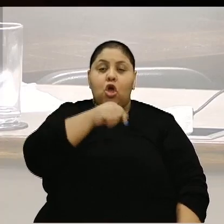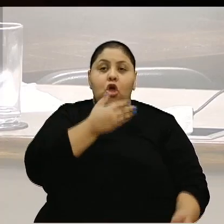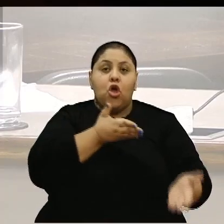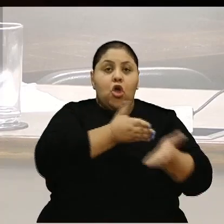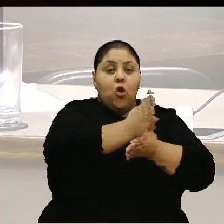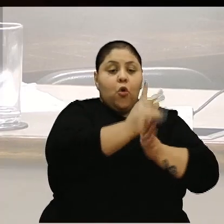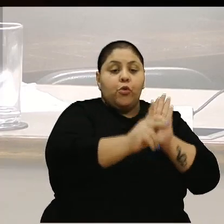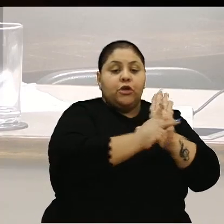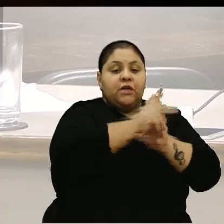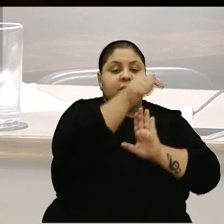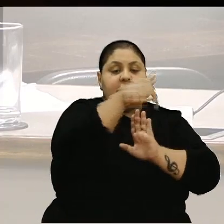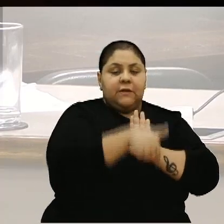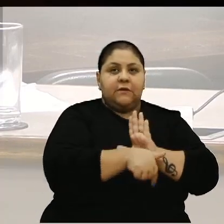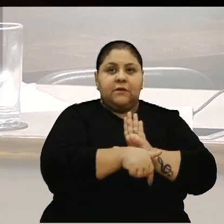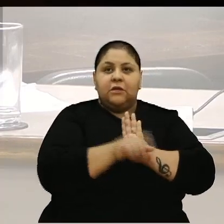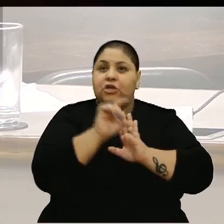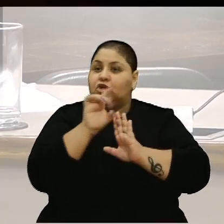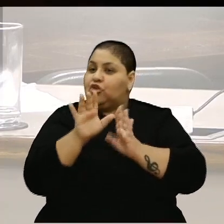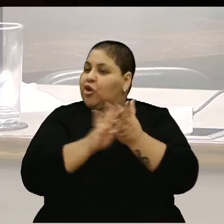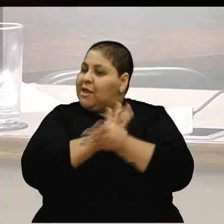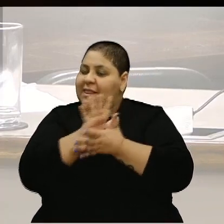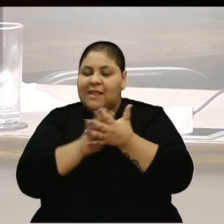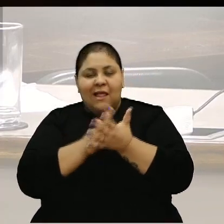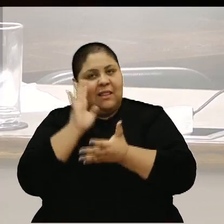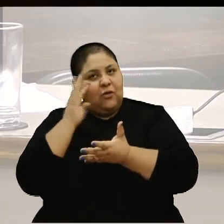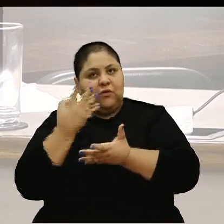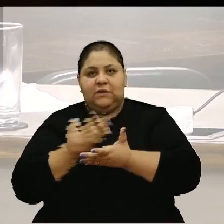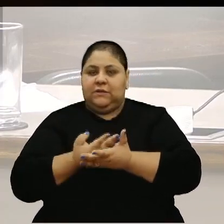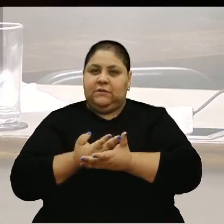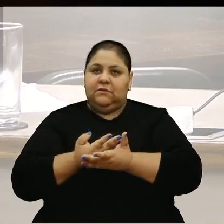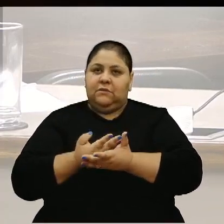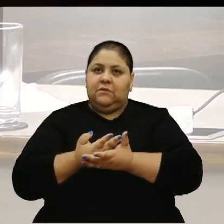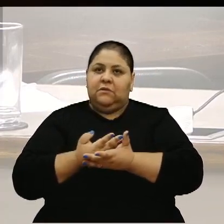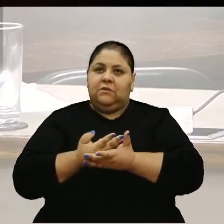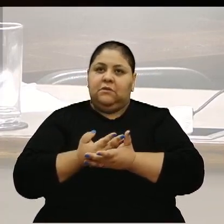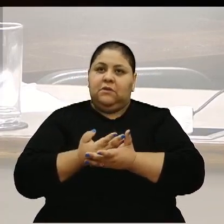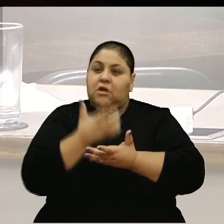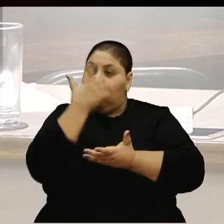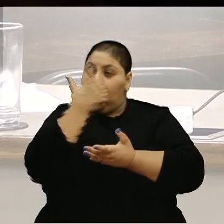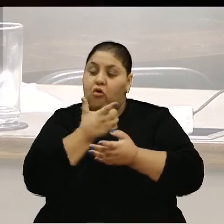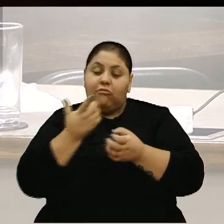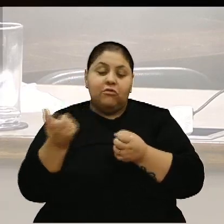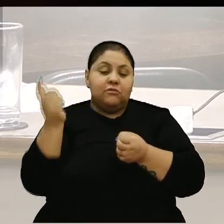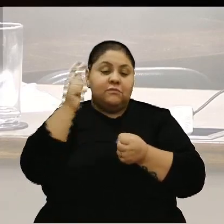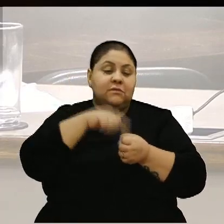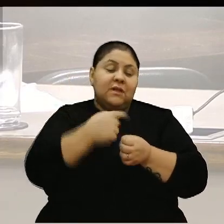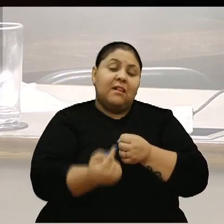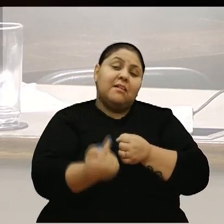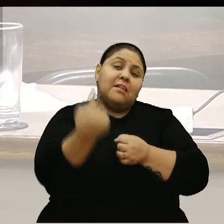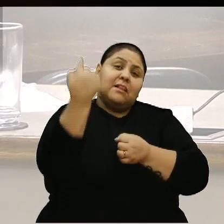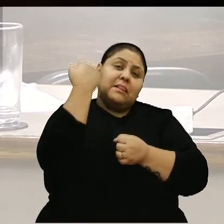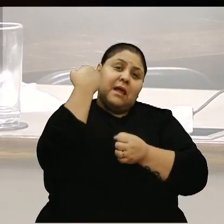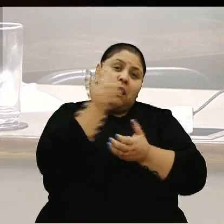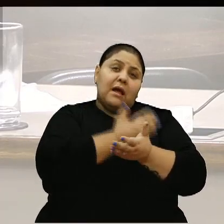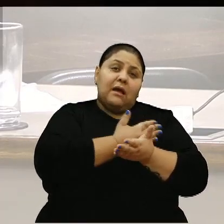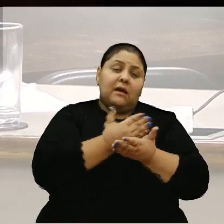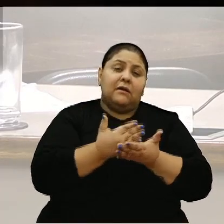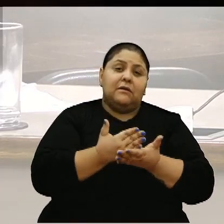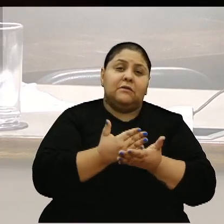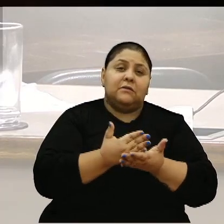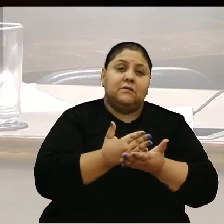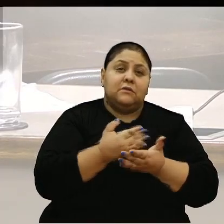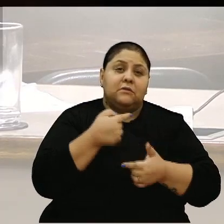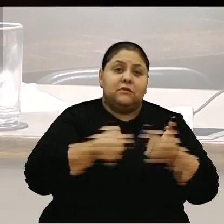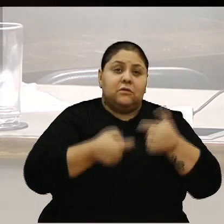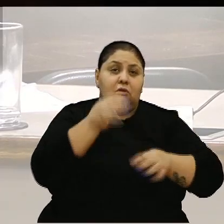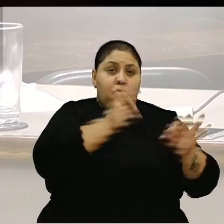aqui na Câmara. Só que nada mais aconteceu. Parece que nós voltamos lá para as discussões iniciais do Plano